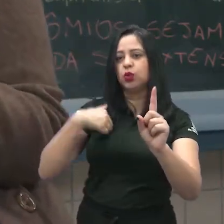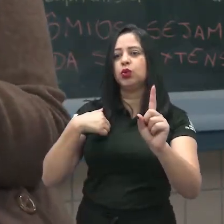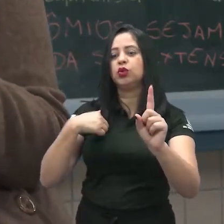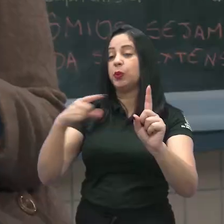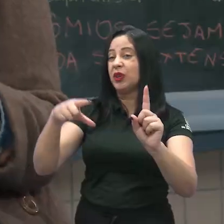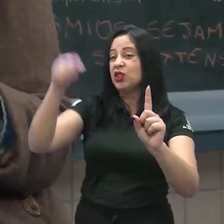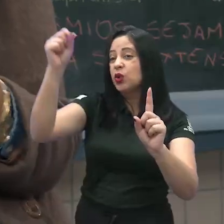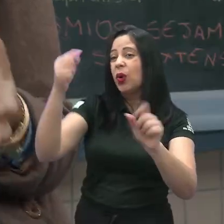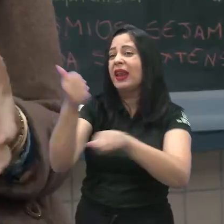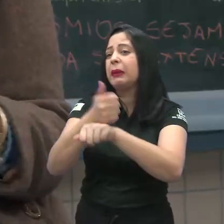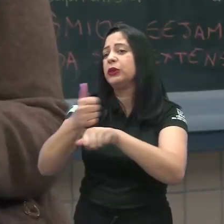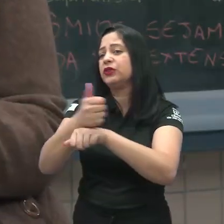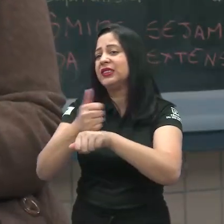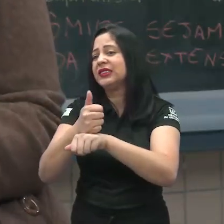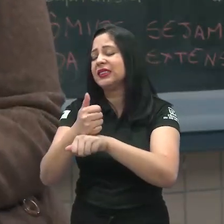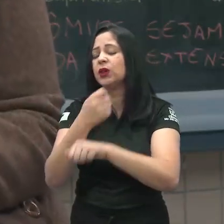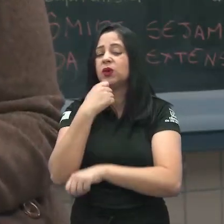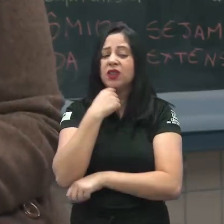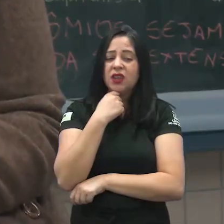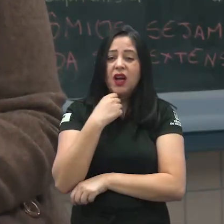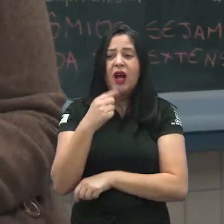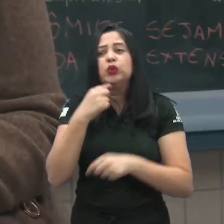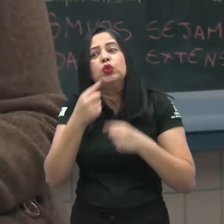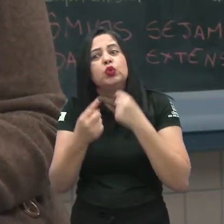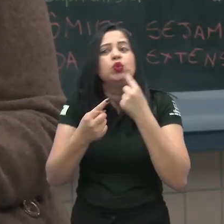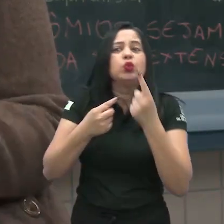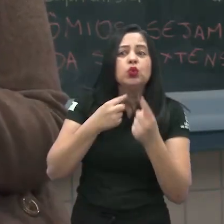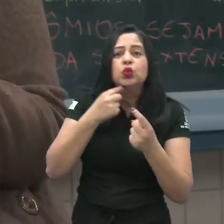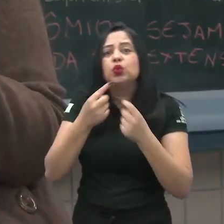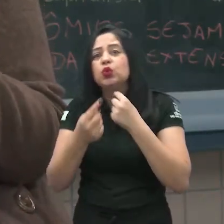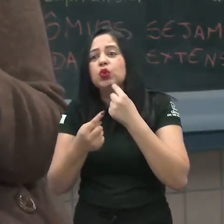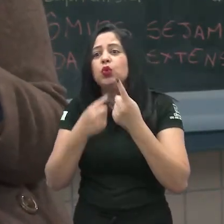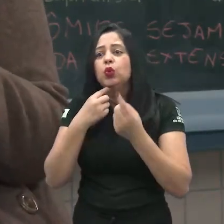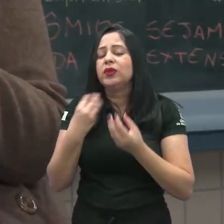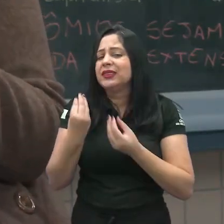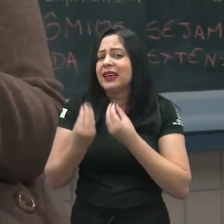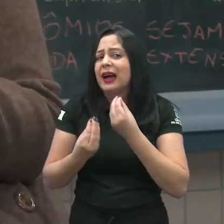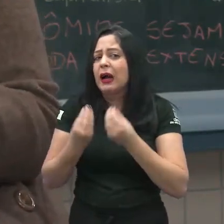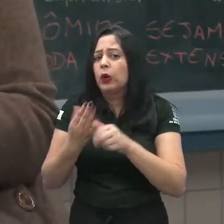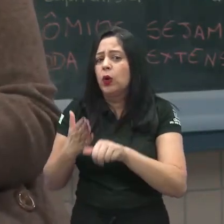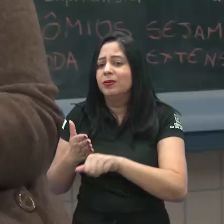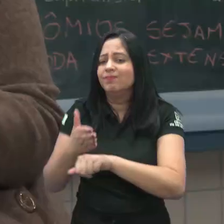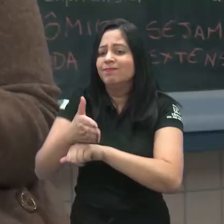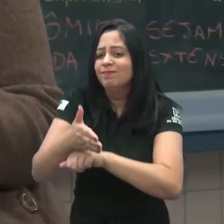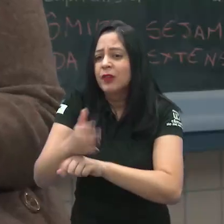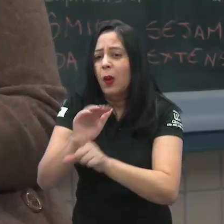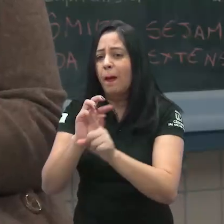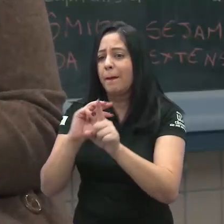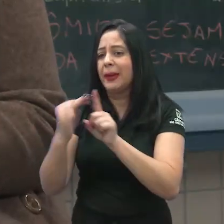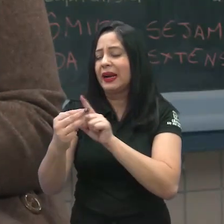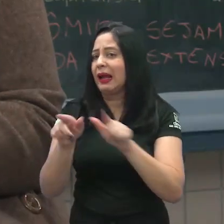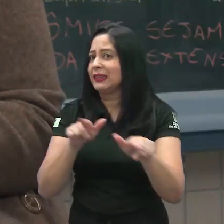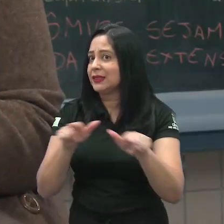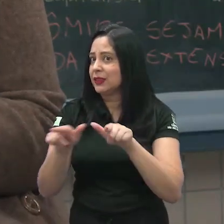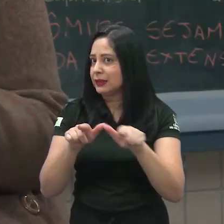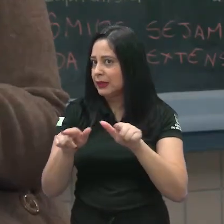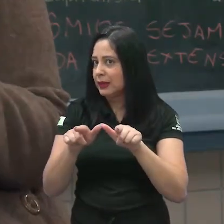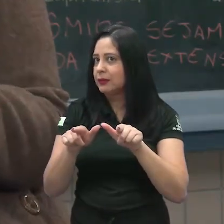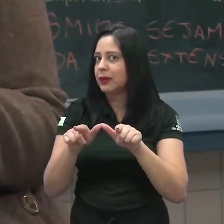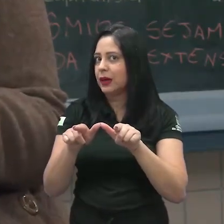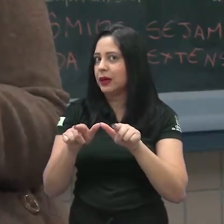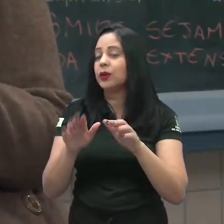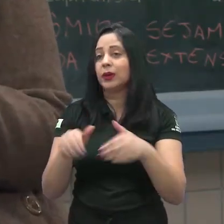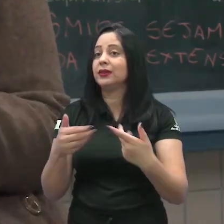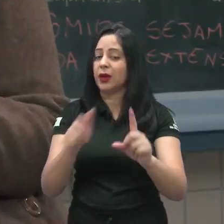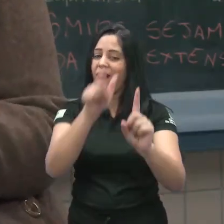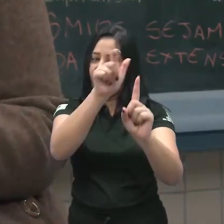pode ser algo muito angustiante, né? A colocação no mercado de trabalho. Então a gente tem